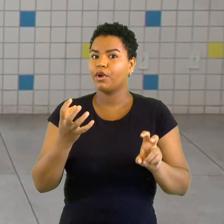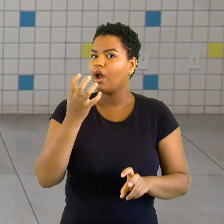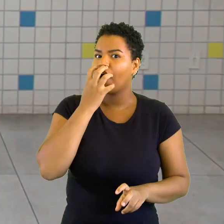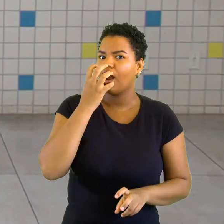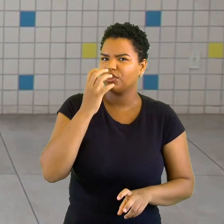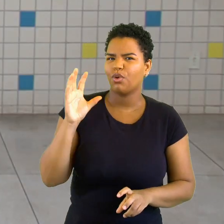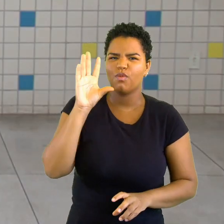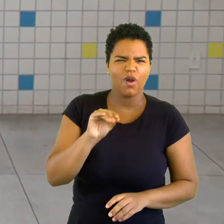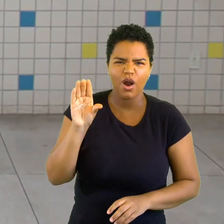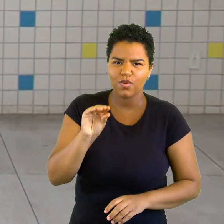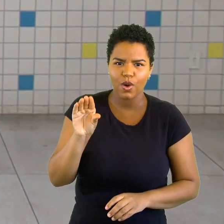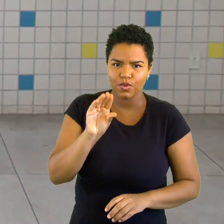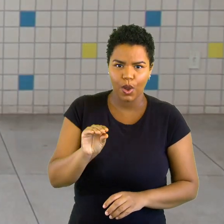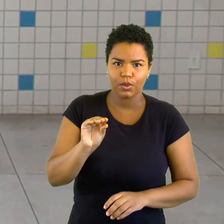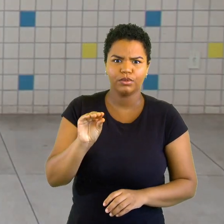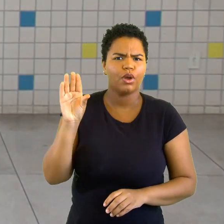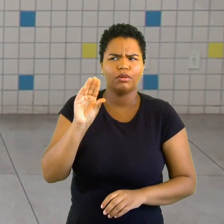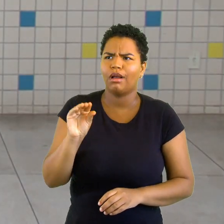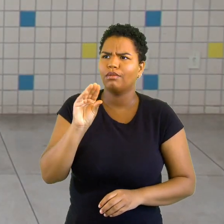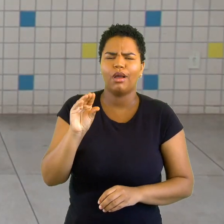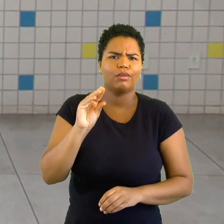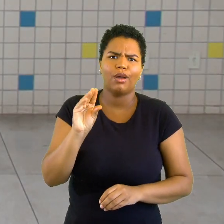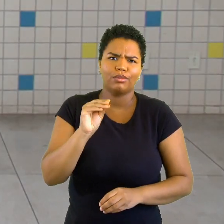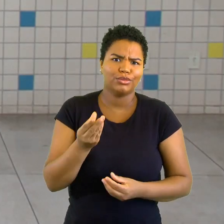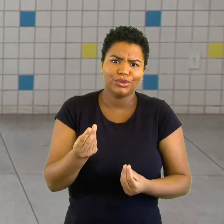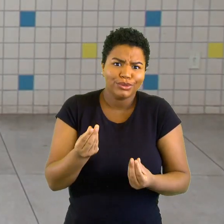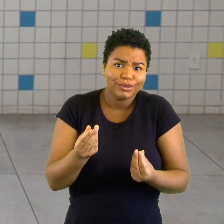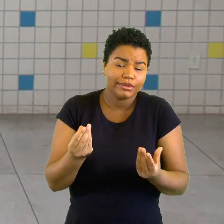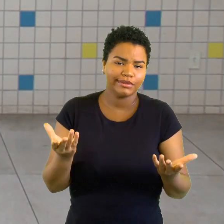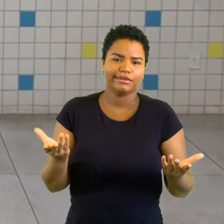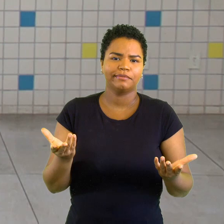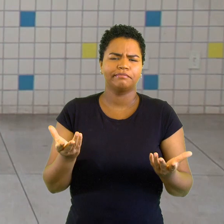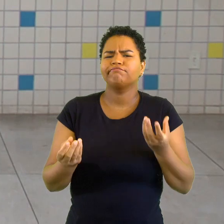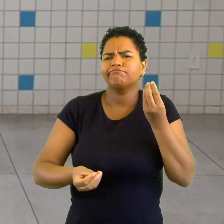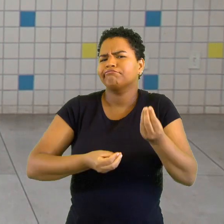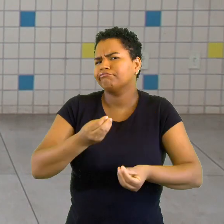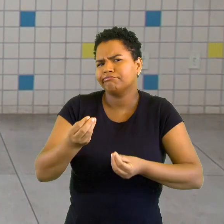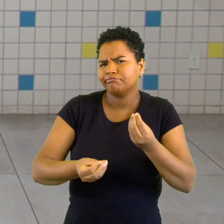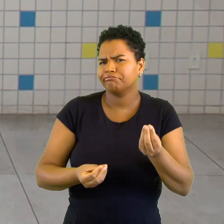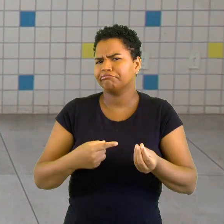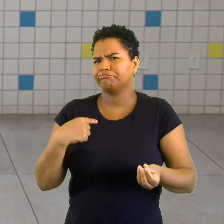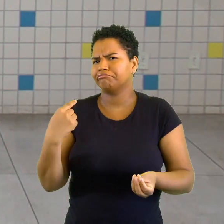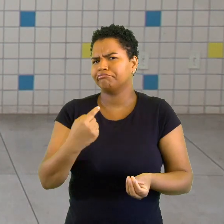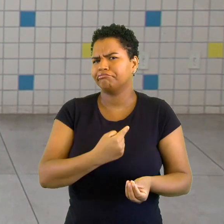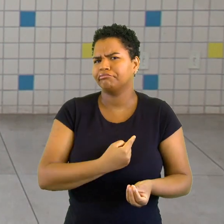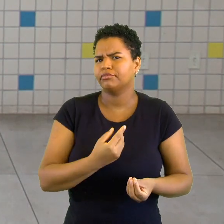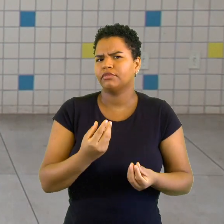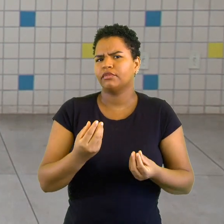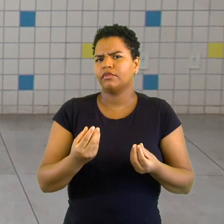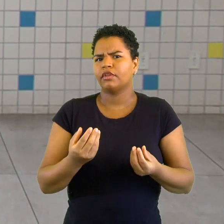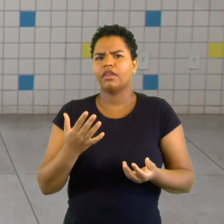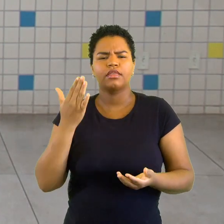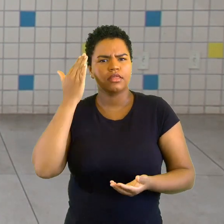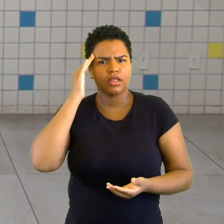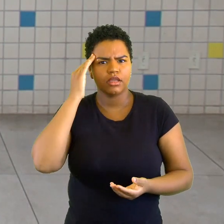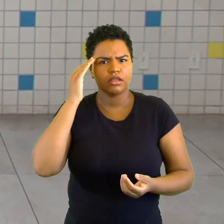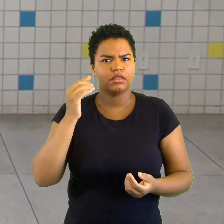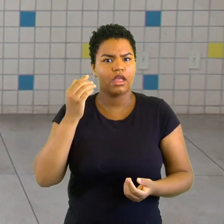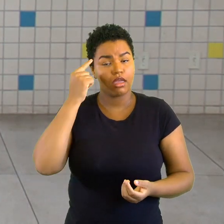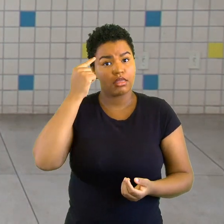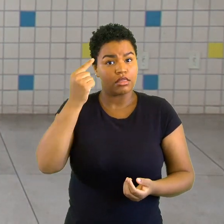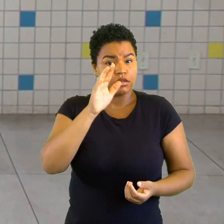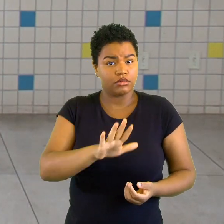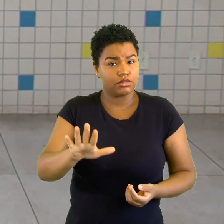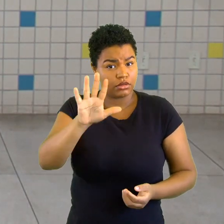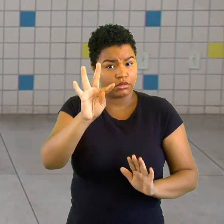que late muito. Mas como assim? Como é que nós podemos depreender essa ideia geral do texto?